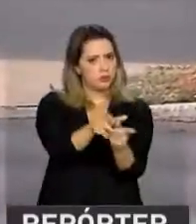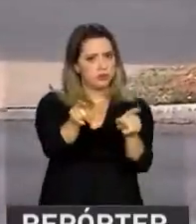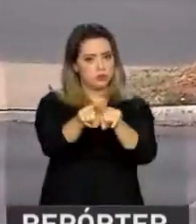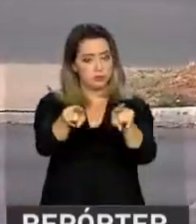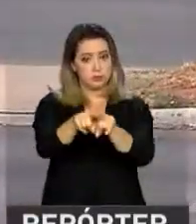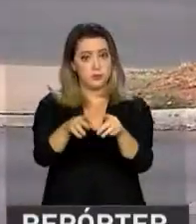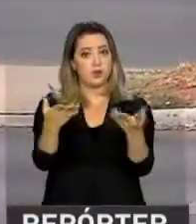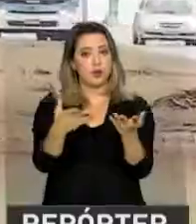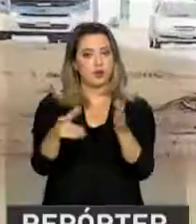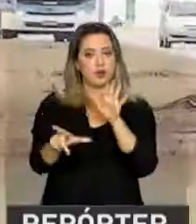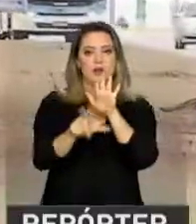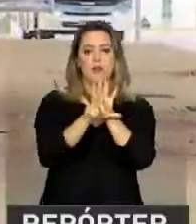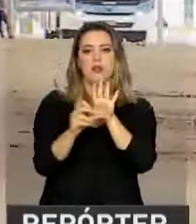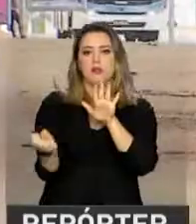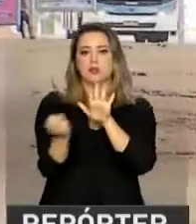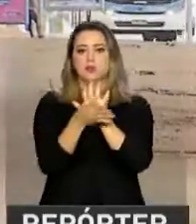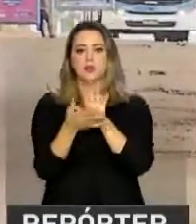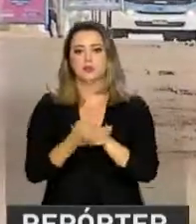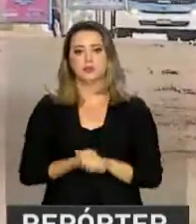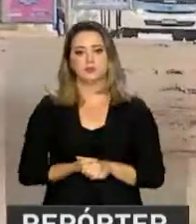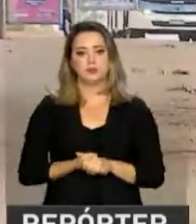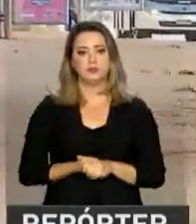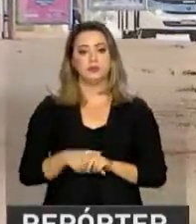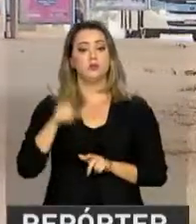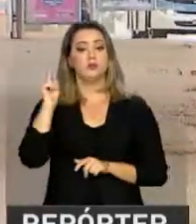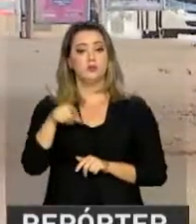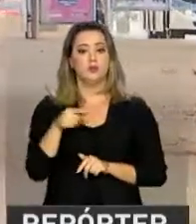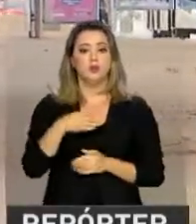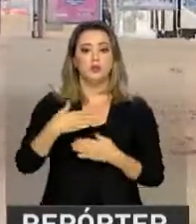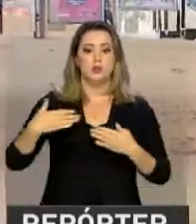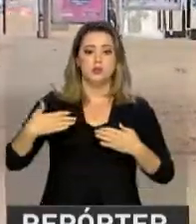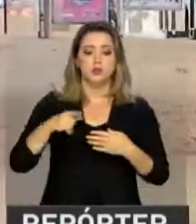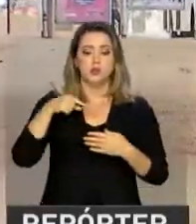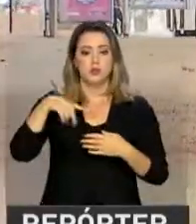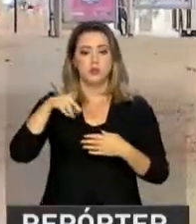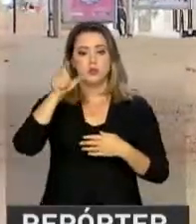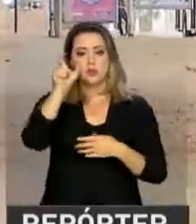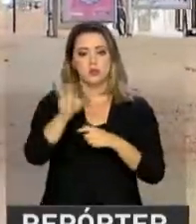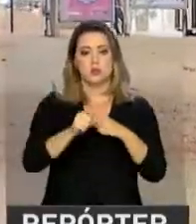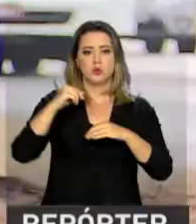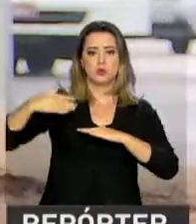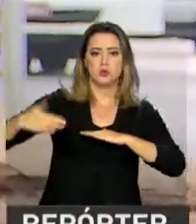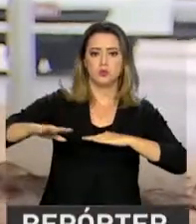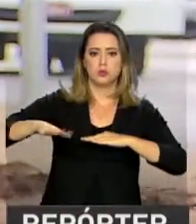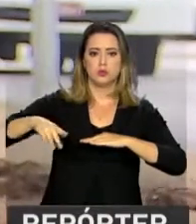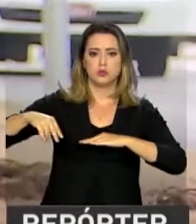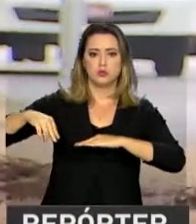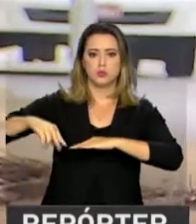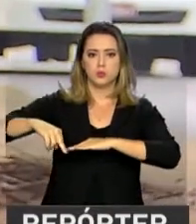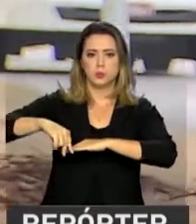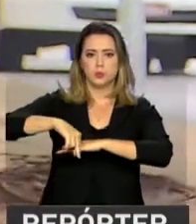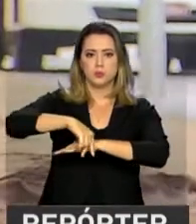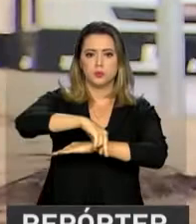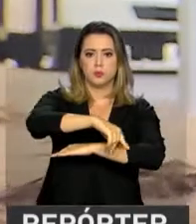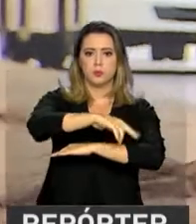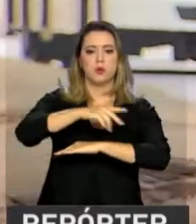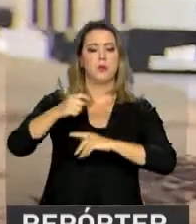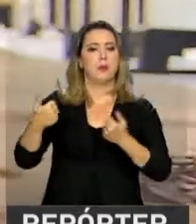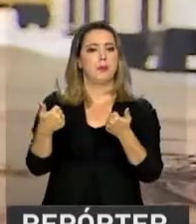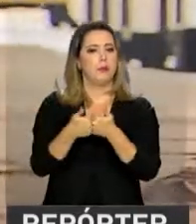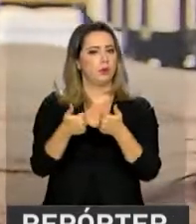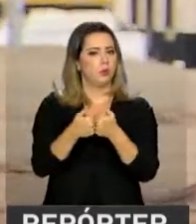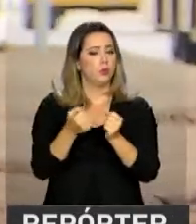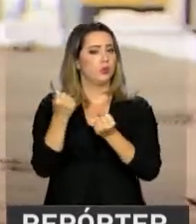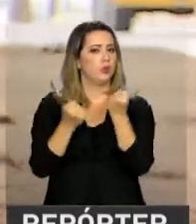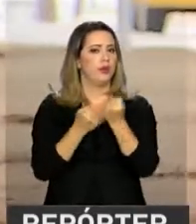regulamentada para os pedestres são infrações permanecer nas pistas por onde passam os veículos e atravessar fora dos locais